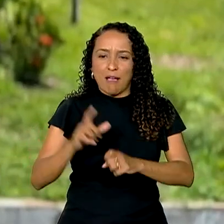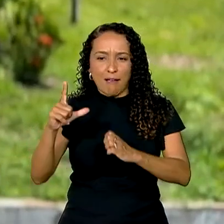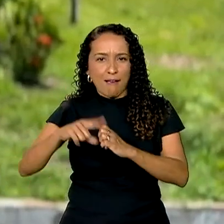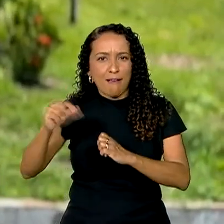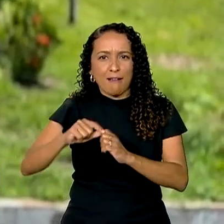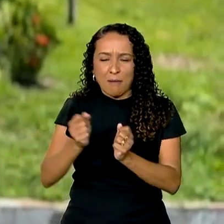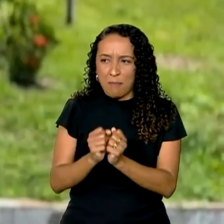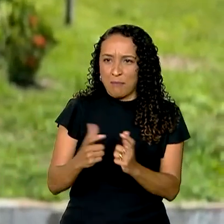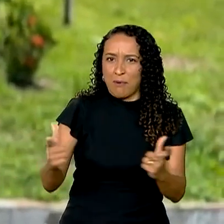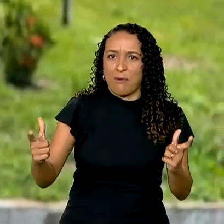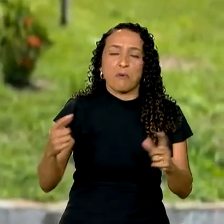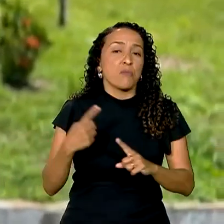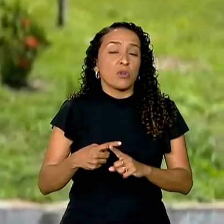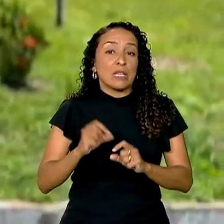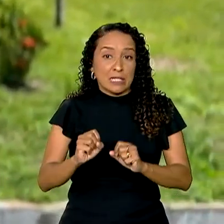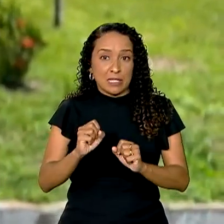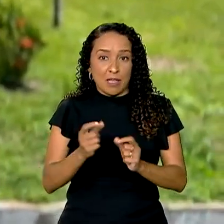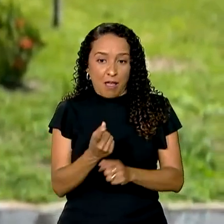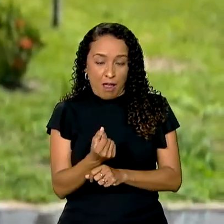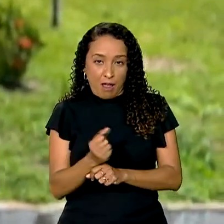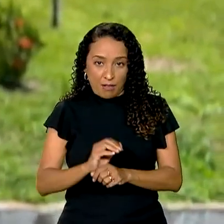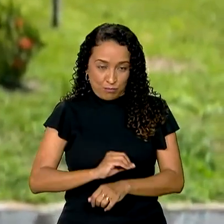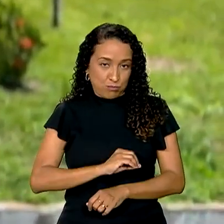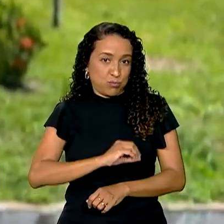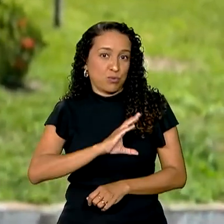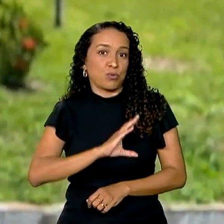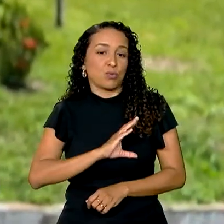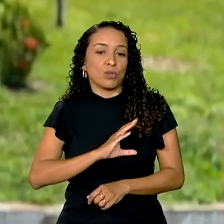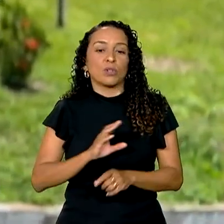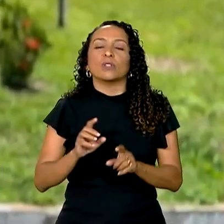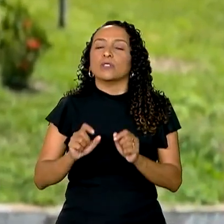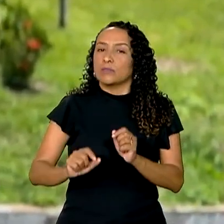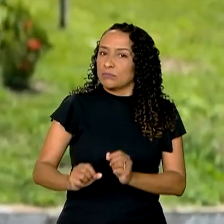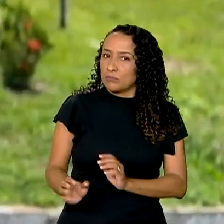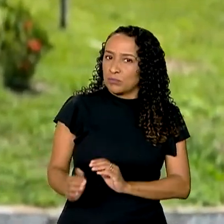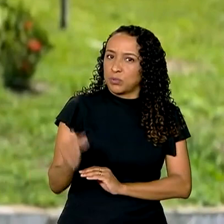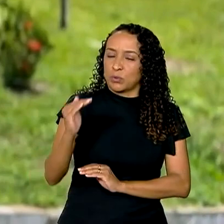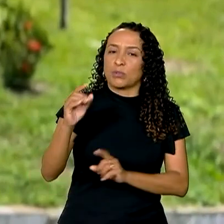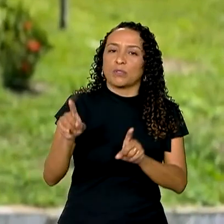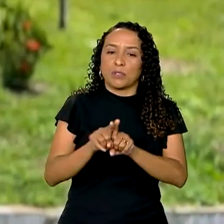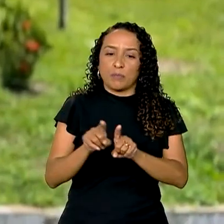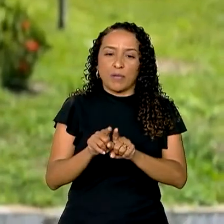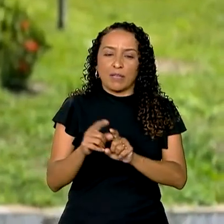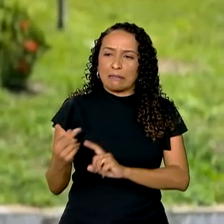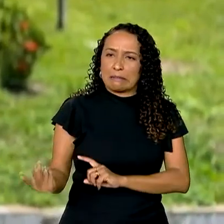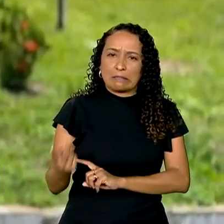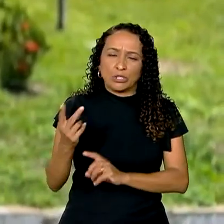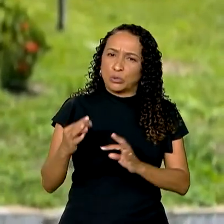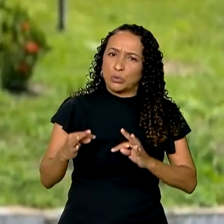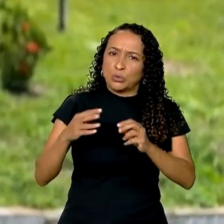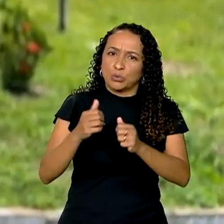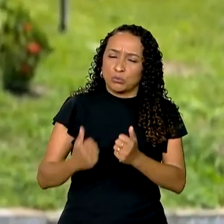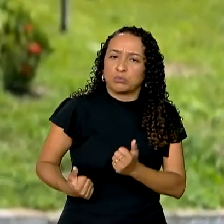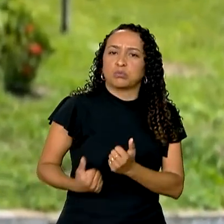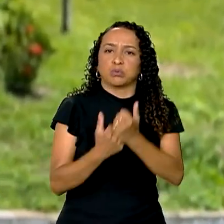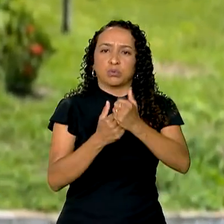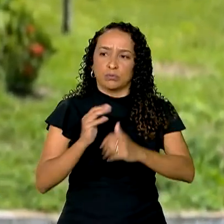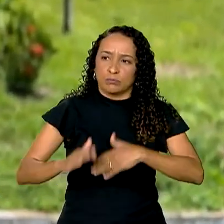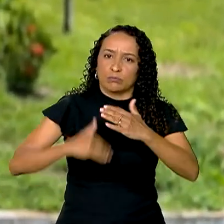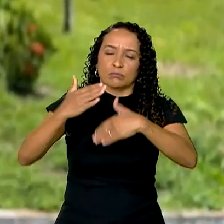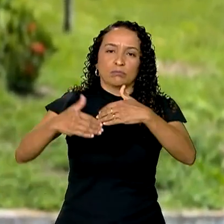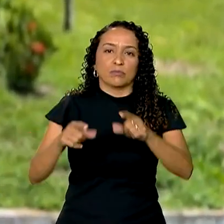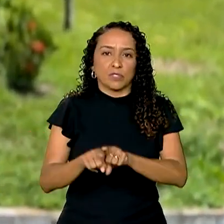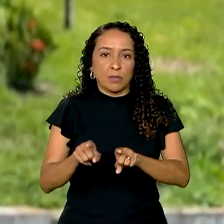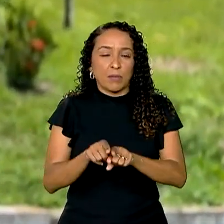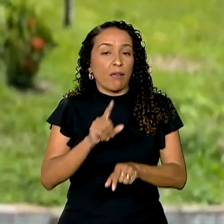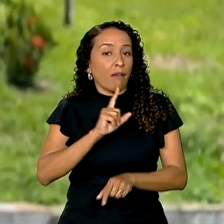empreendedorismo. Por quê? Porque quando cresce a renda, cresce o custo. E aqui destaco também o crescimento impulsionado pelo